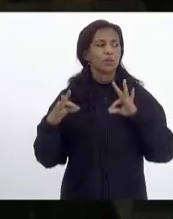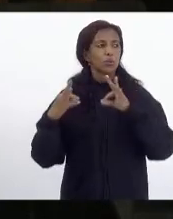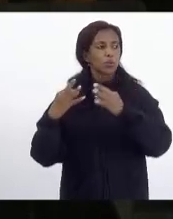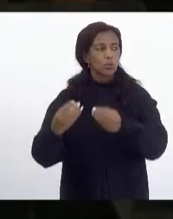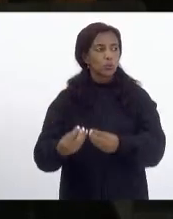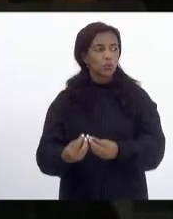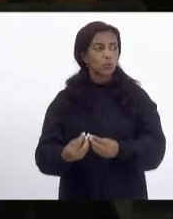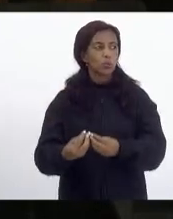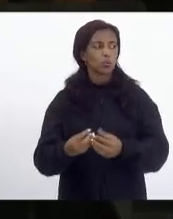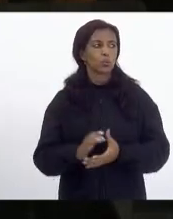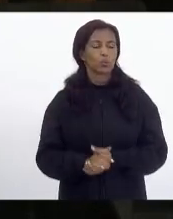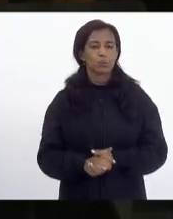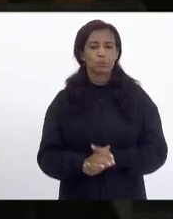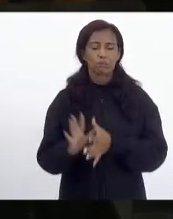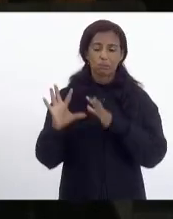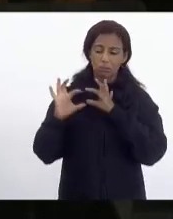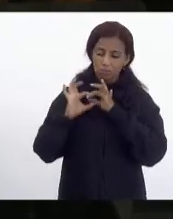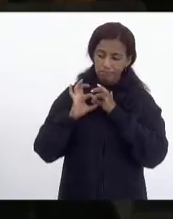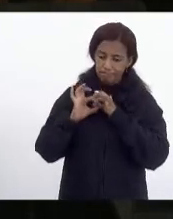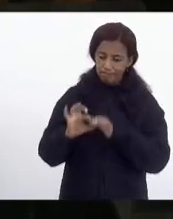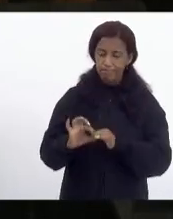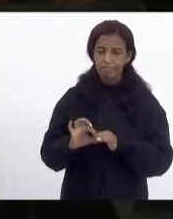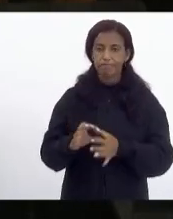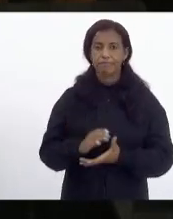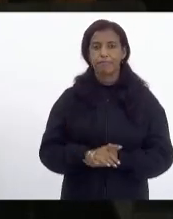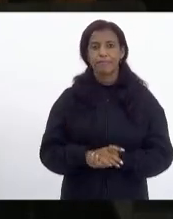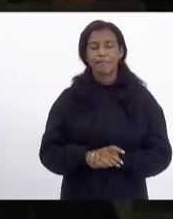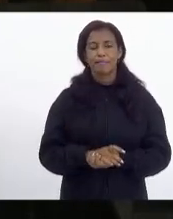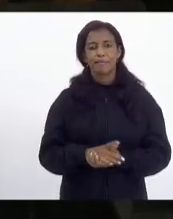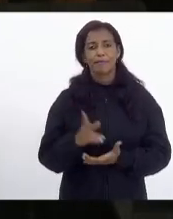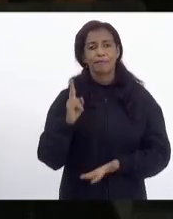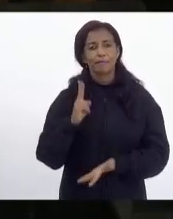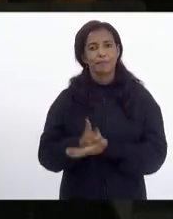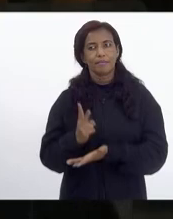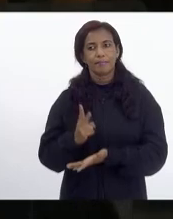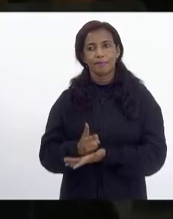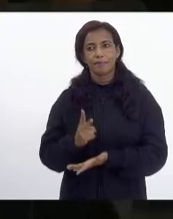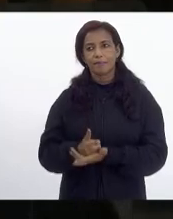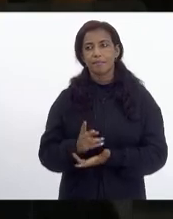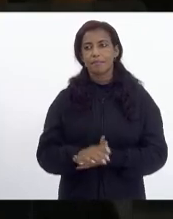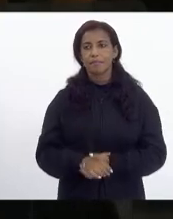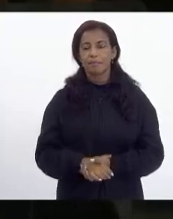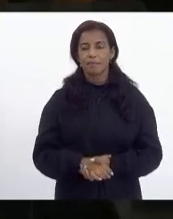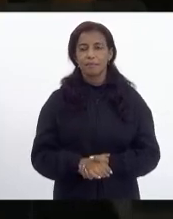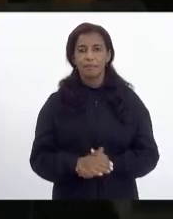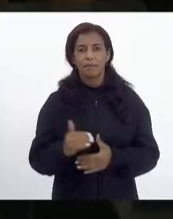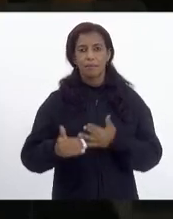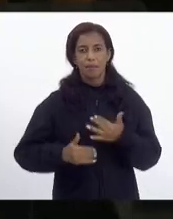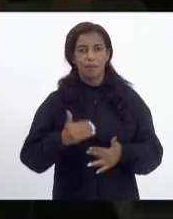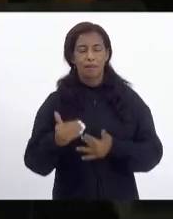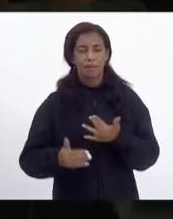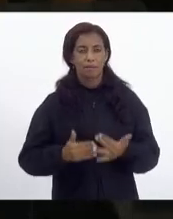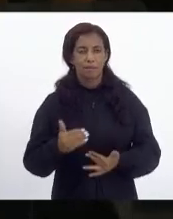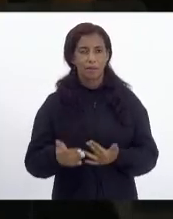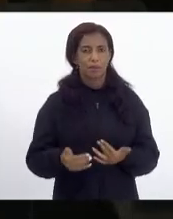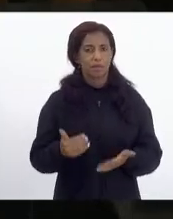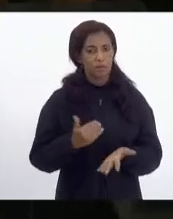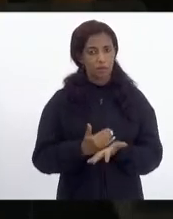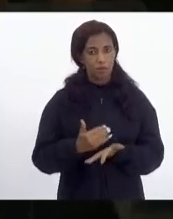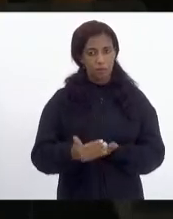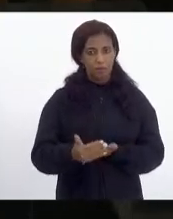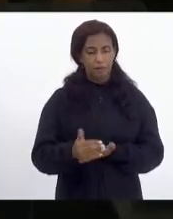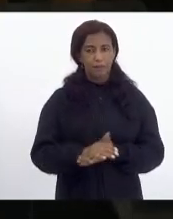isso inserido nesse mesmo processo que iniciei